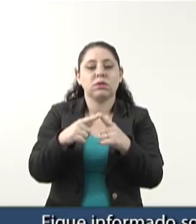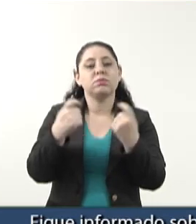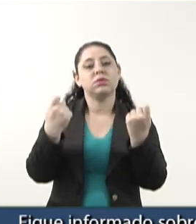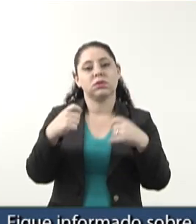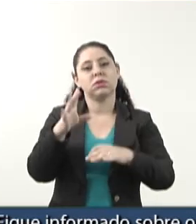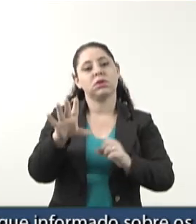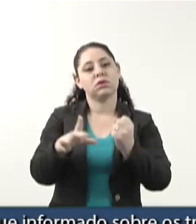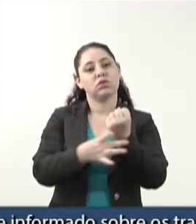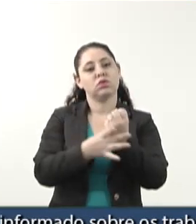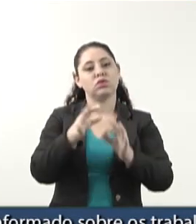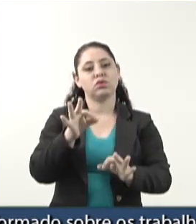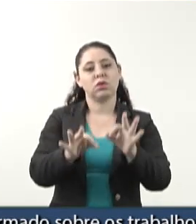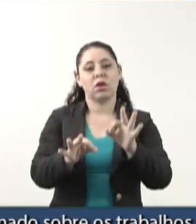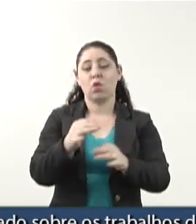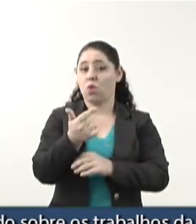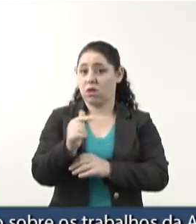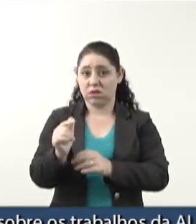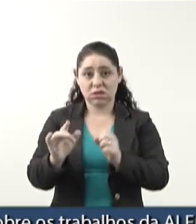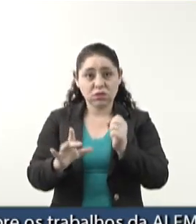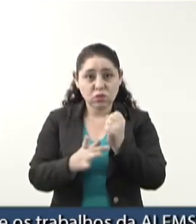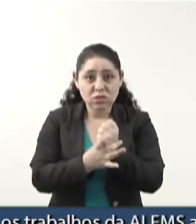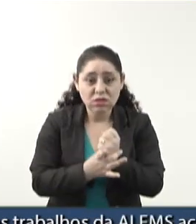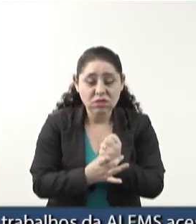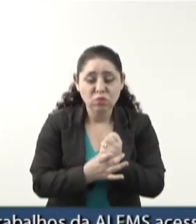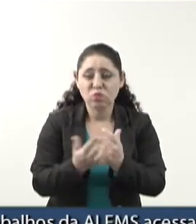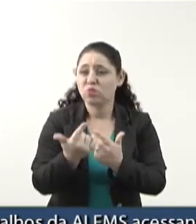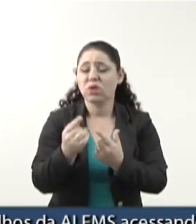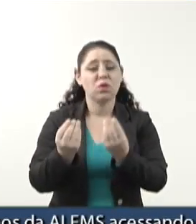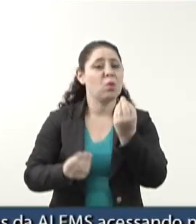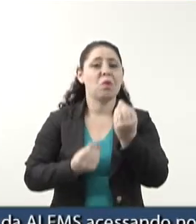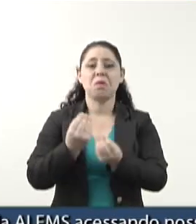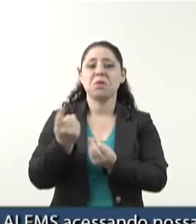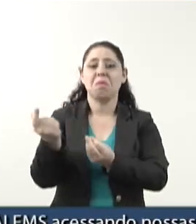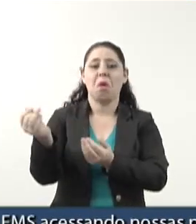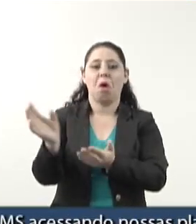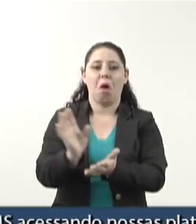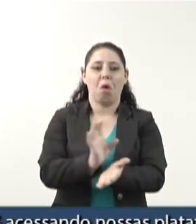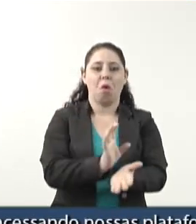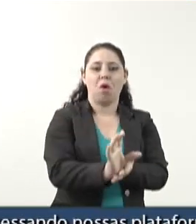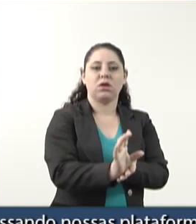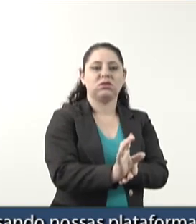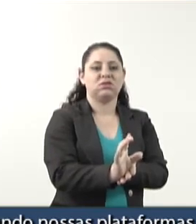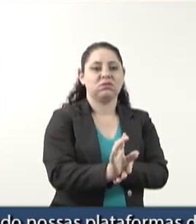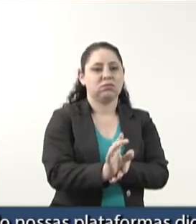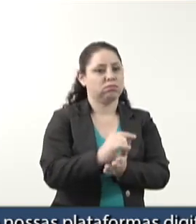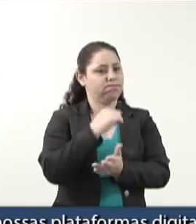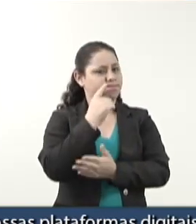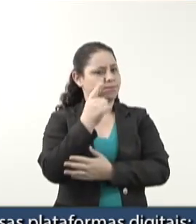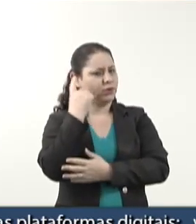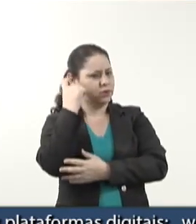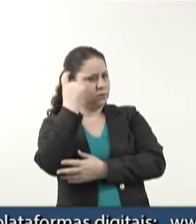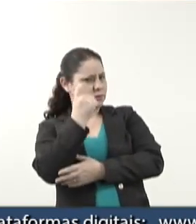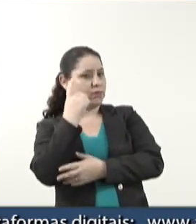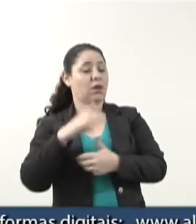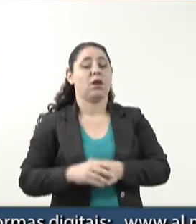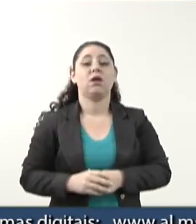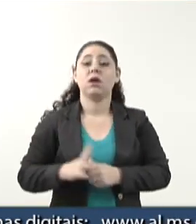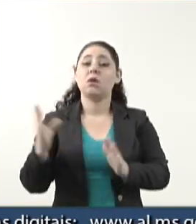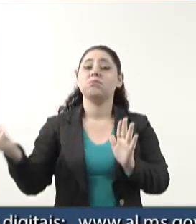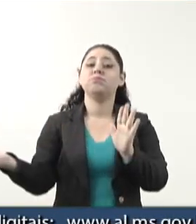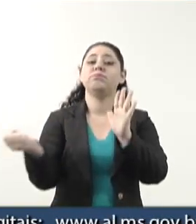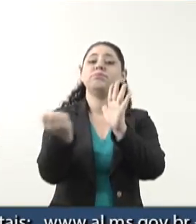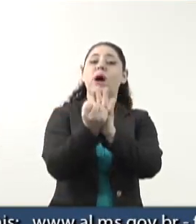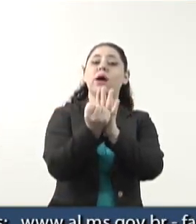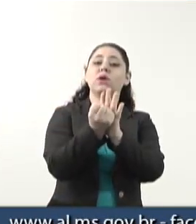jurídica. Sem segurança jurídica, não tem ânimo para investir. Porque mesmo que disser, ó, o marco